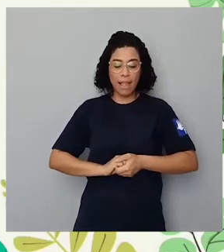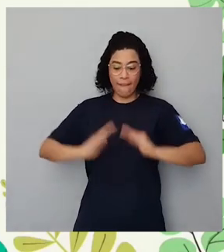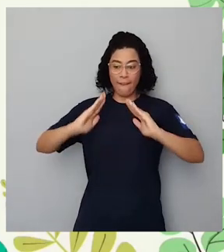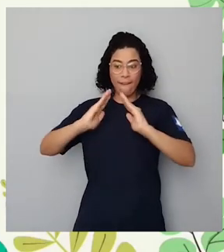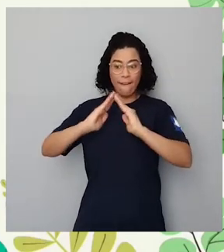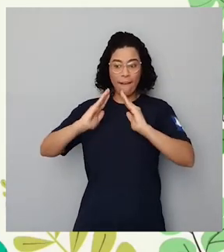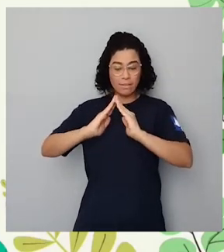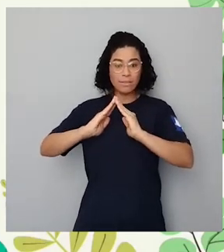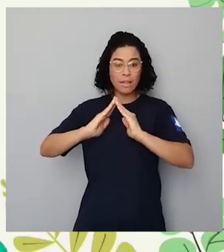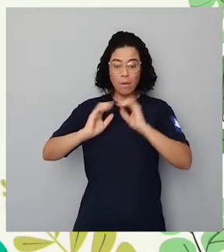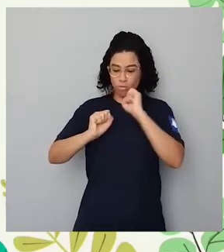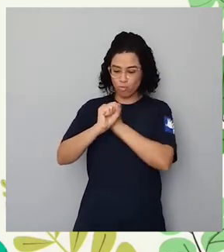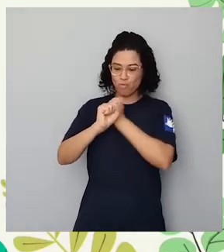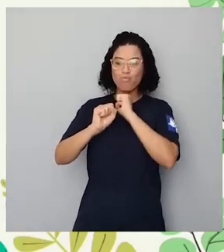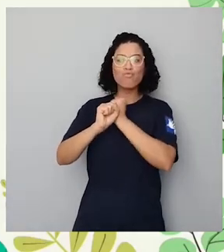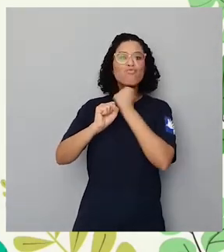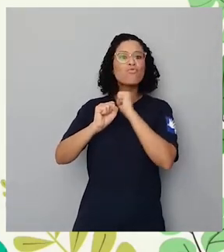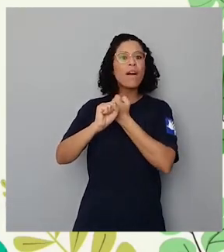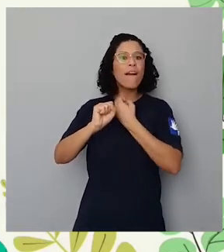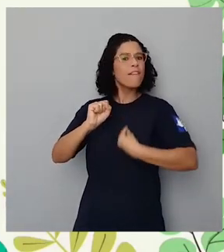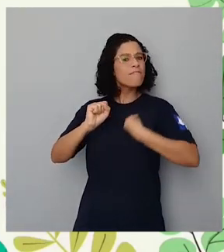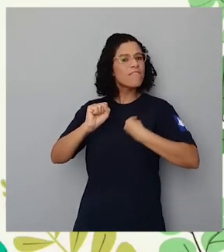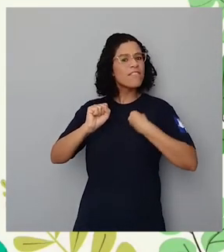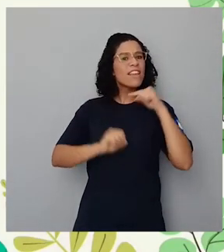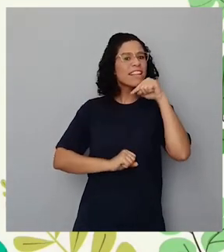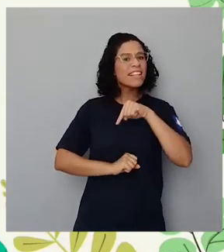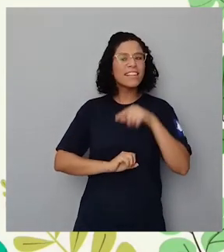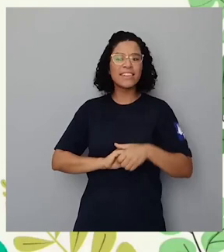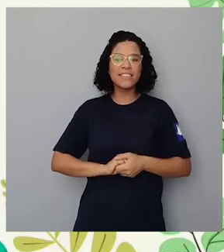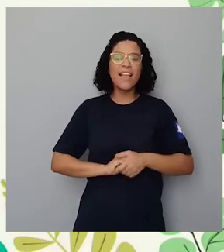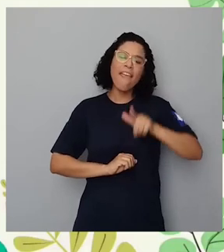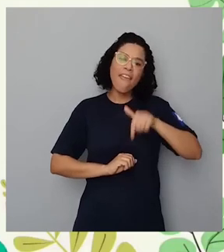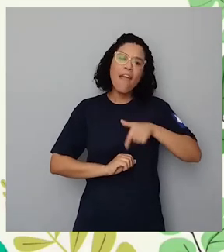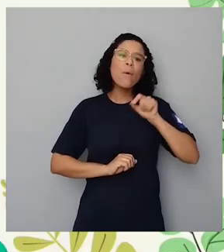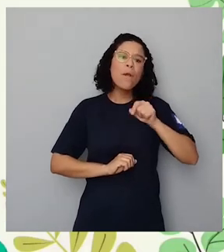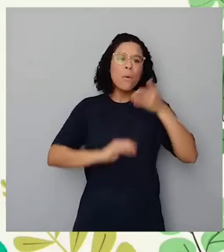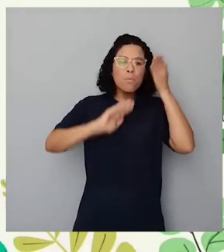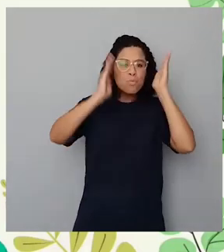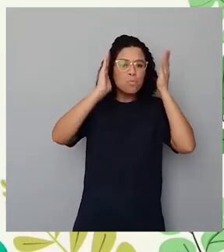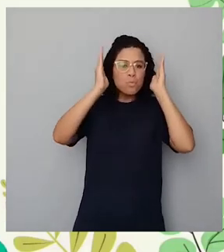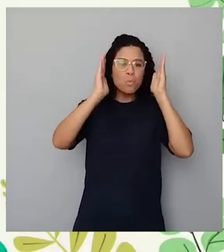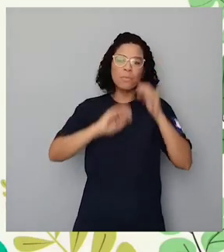Essa casa é de cimento. Quem mora nela é o jumento.